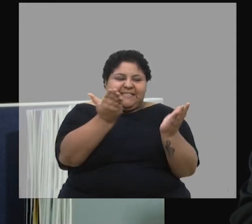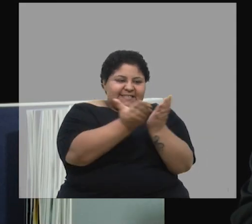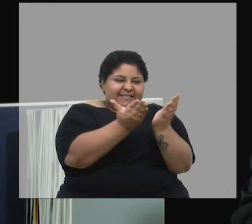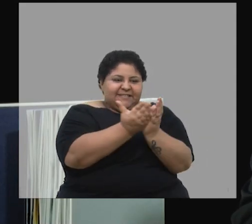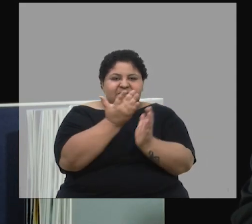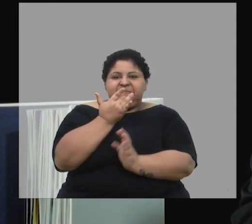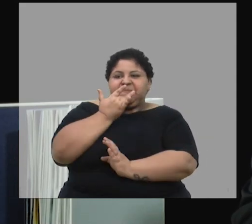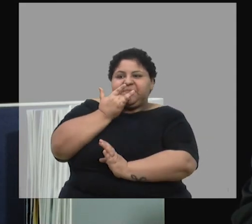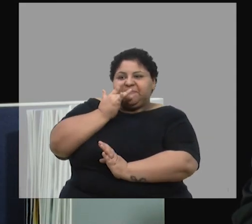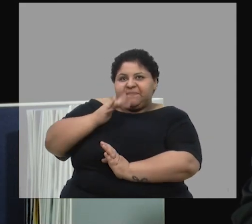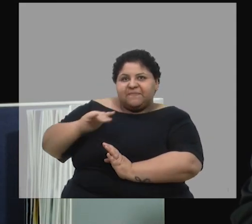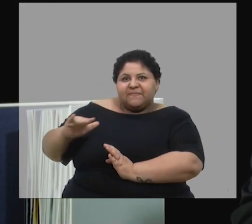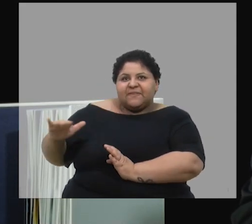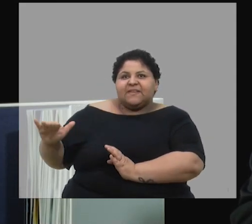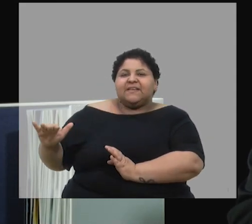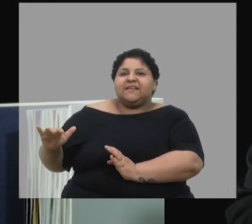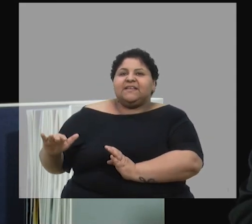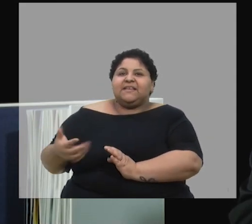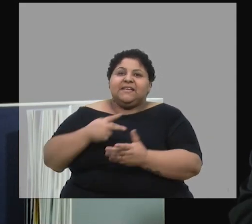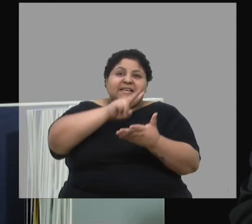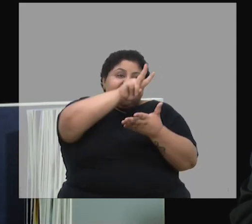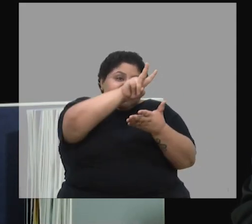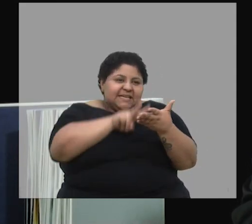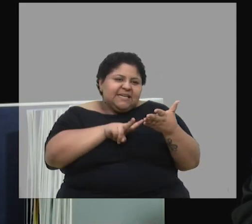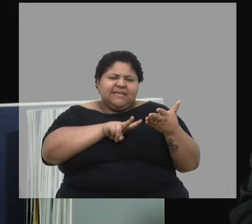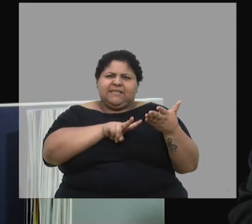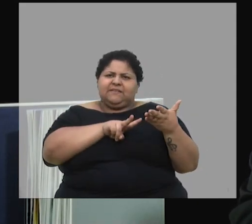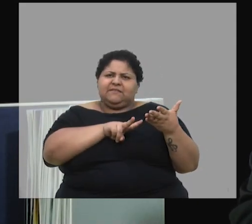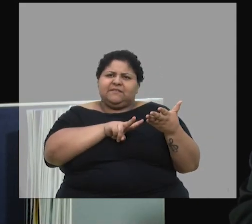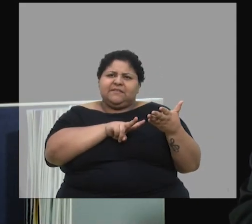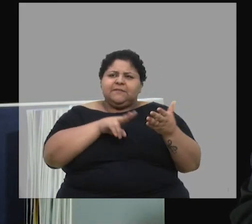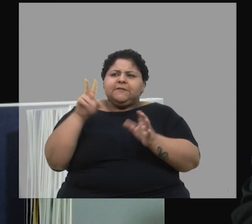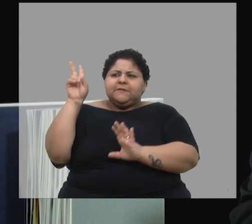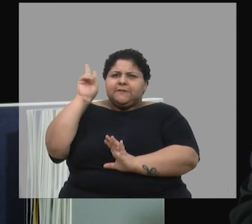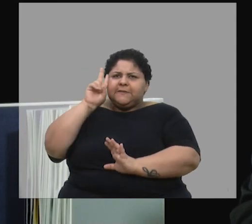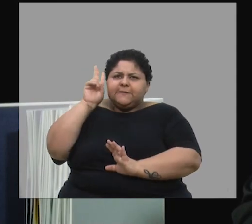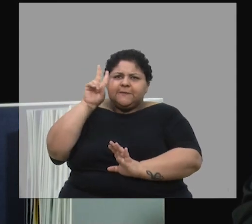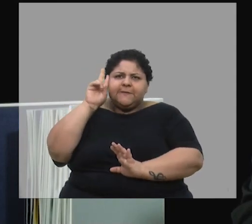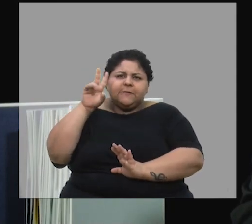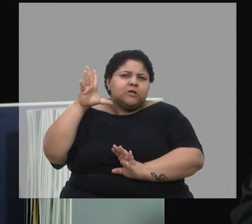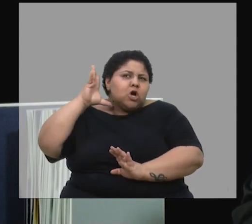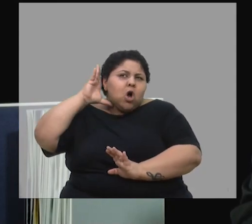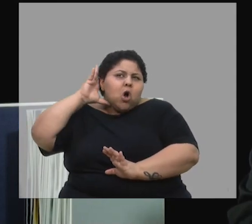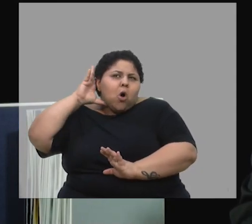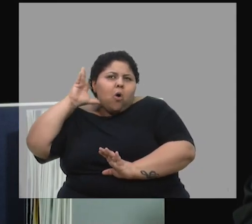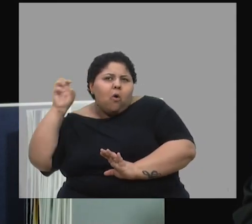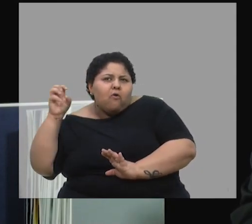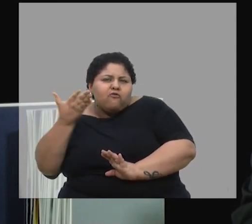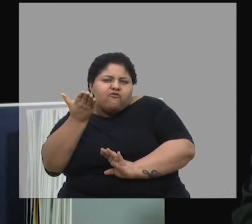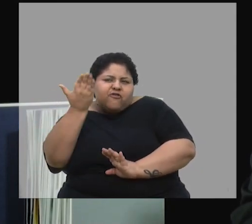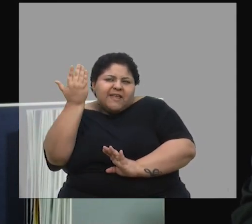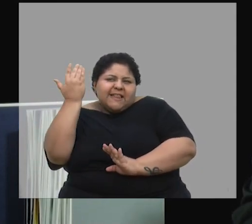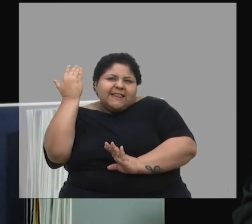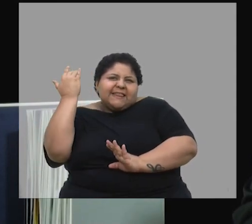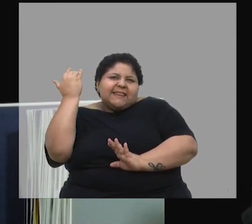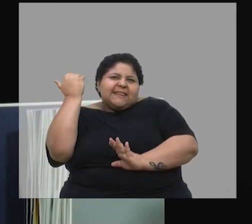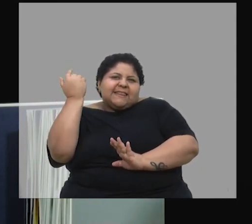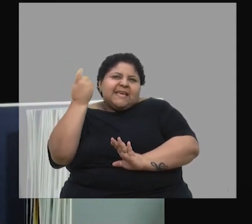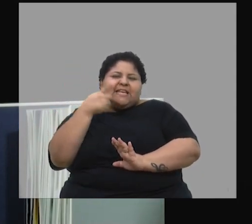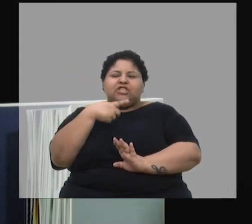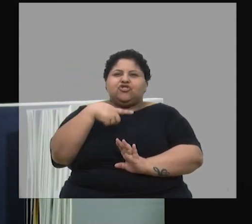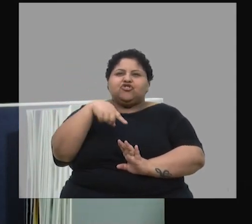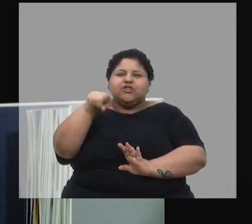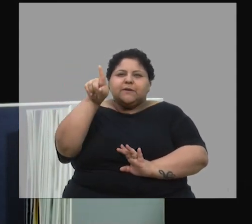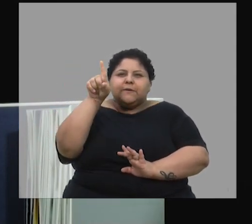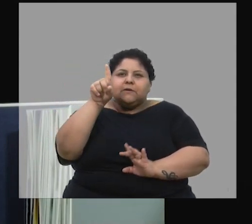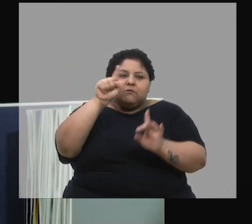tem estudos que as crianças, que desde a barriga, a literatura, a leitura, né? A história, desde a barriga, a literatura